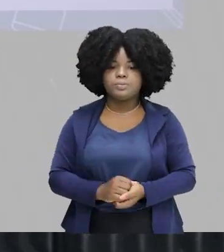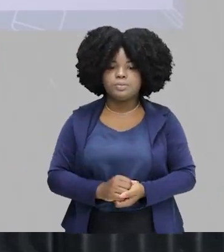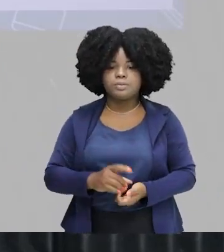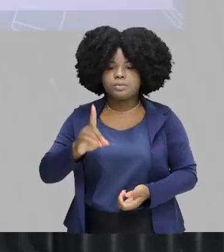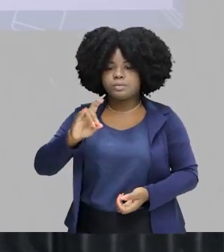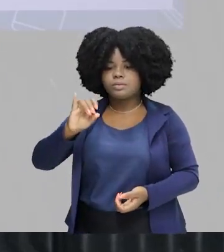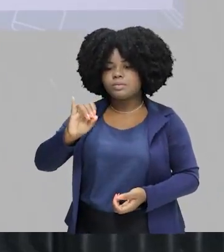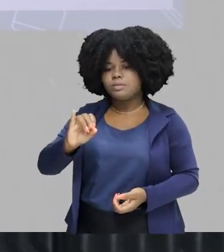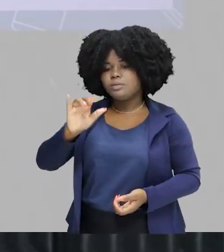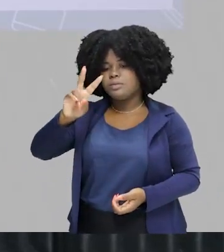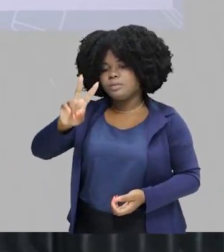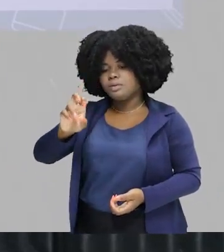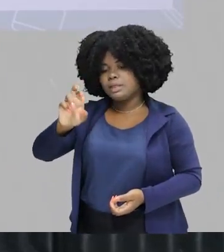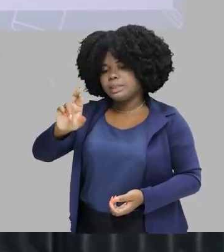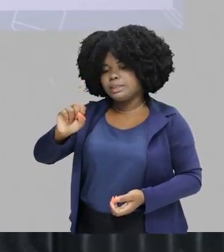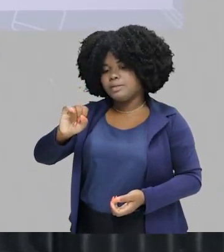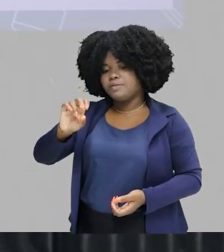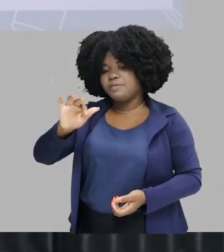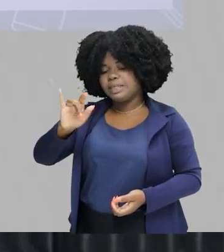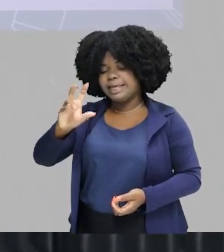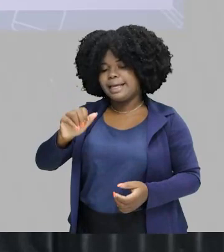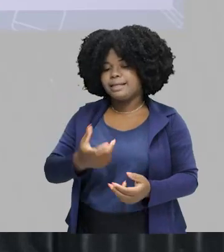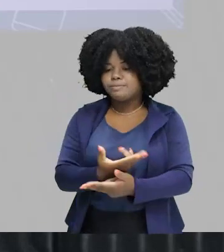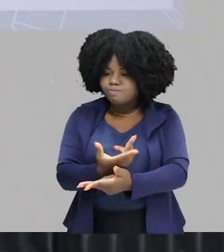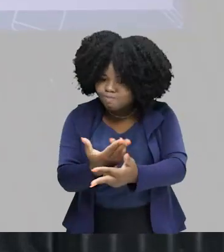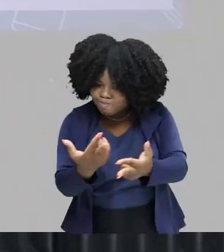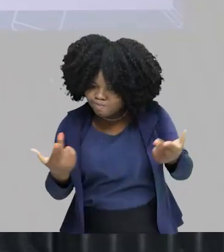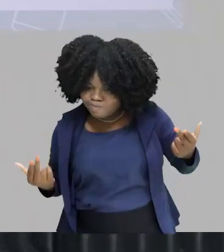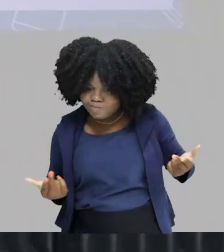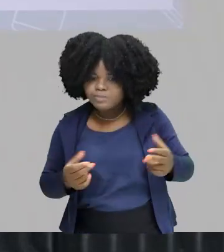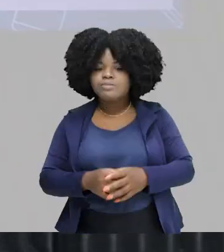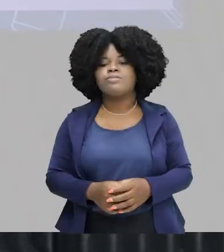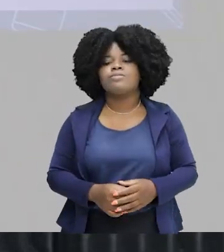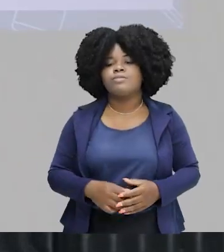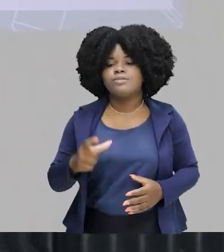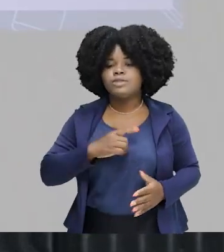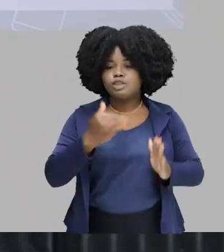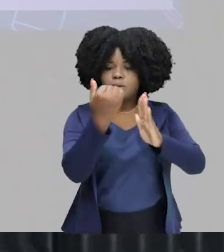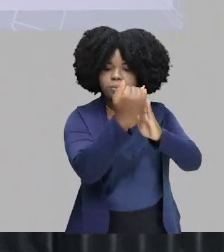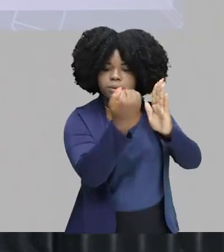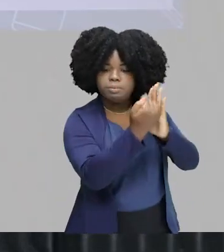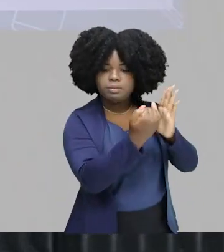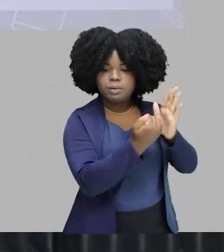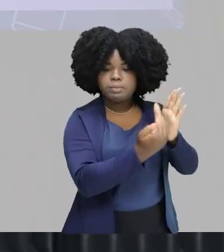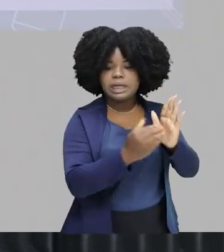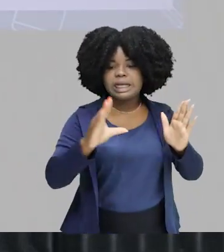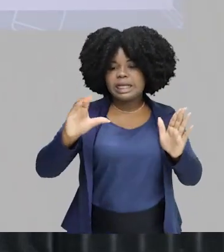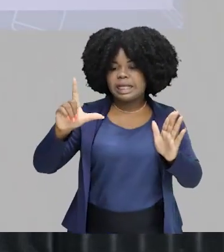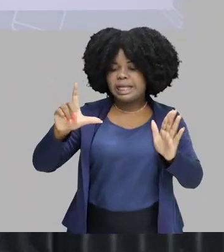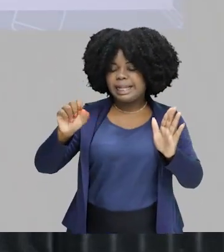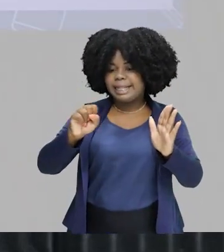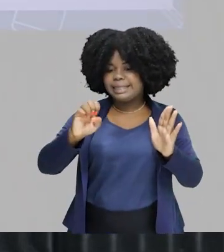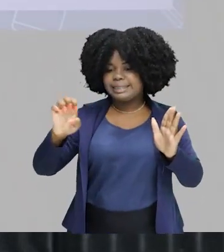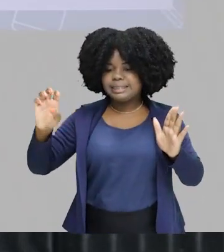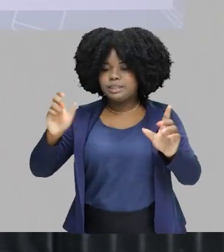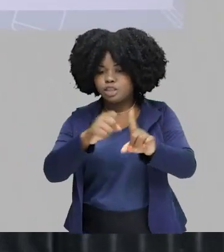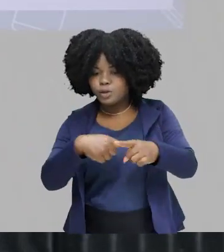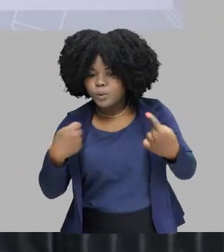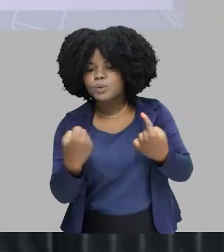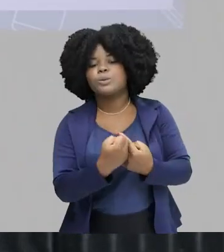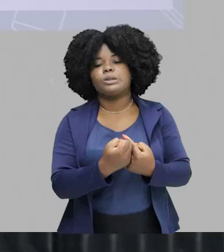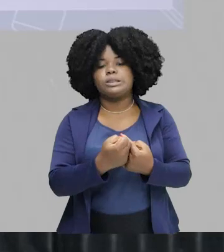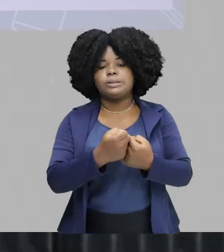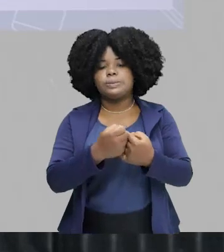diversificado, gerando um sistema que cria as classes sociais ao estabelecer diferentes valorizações e diferentes níveis